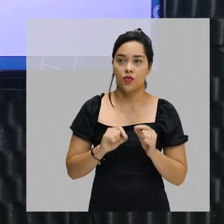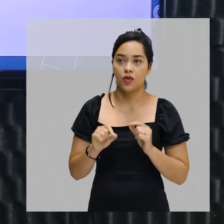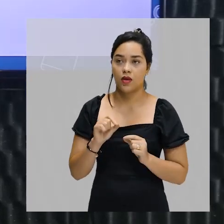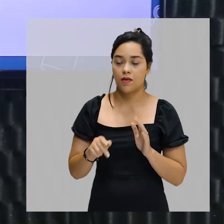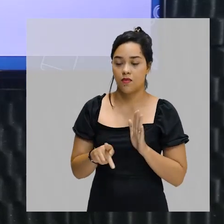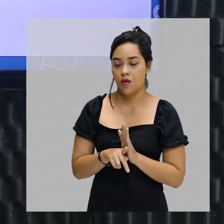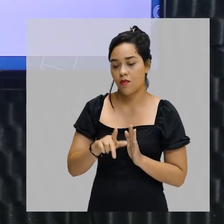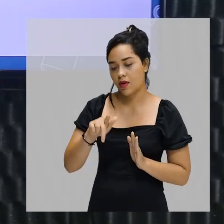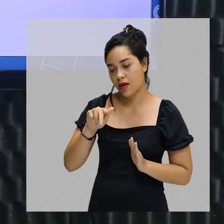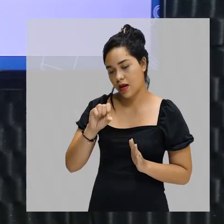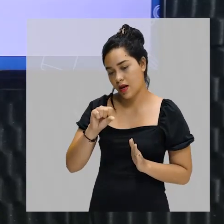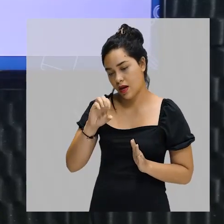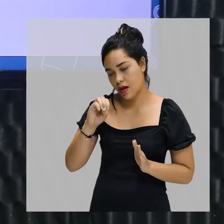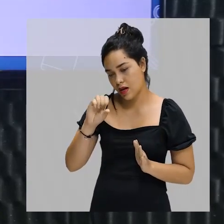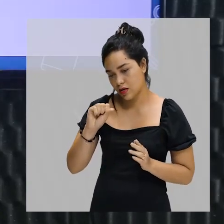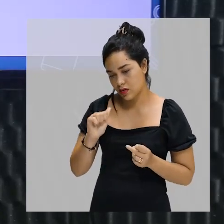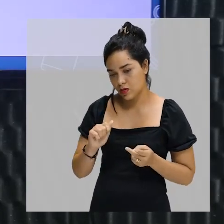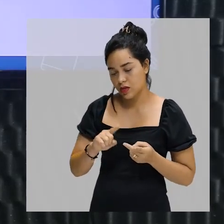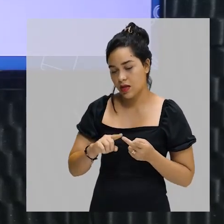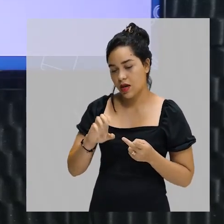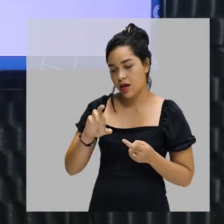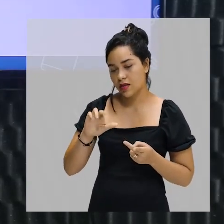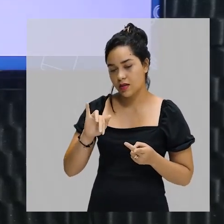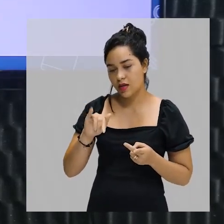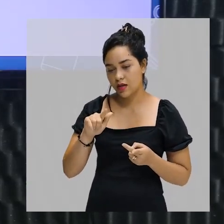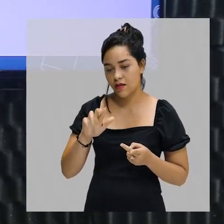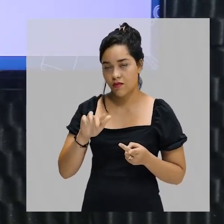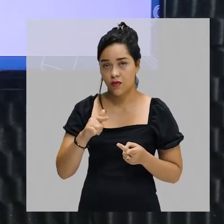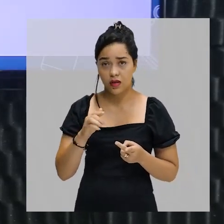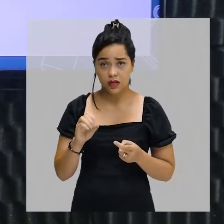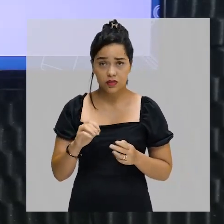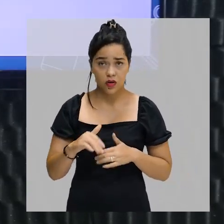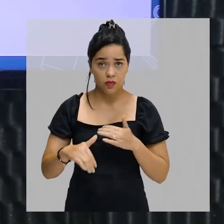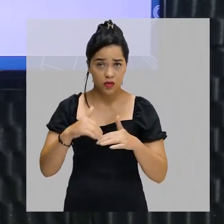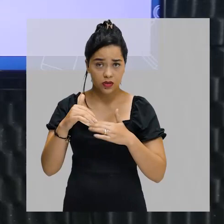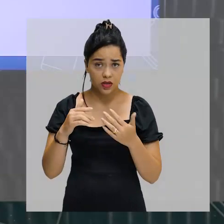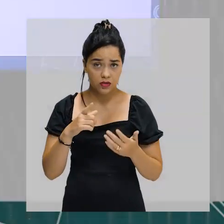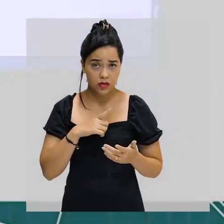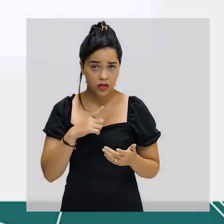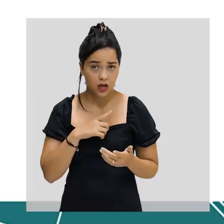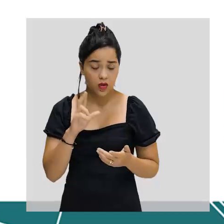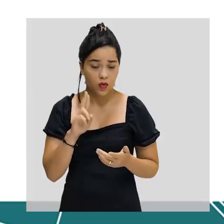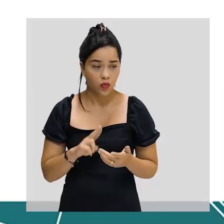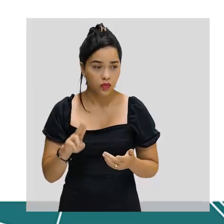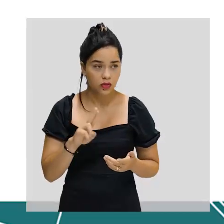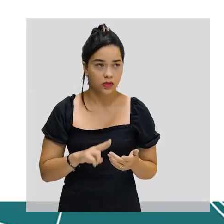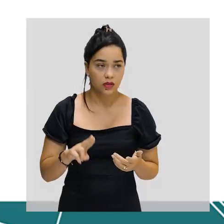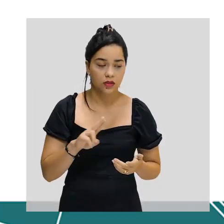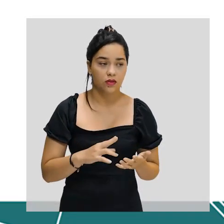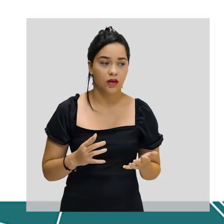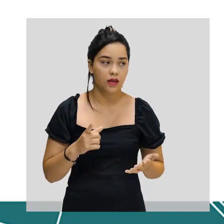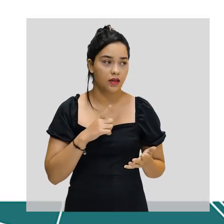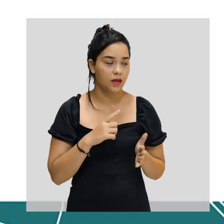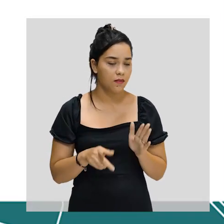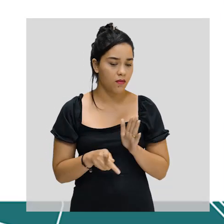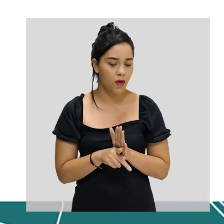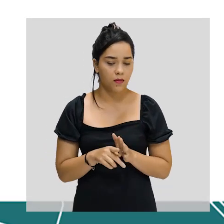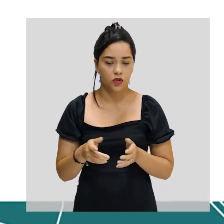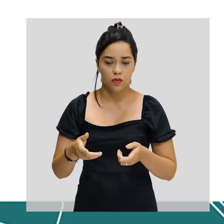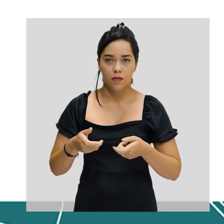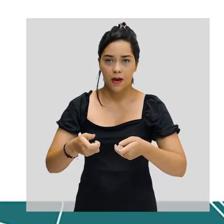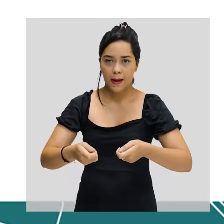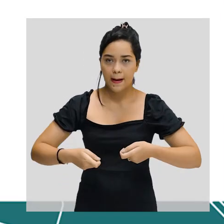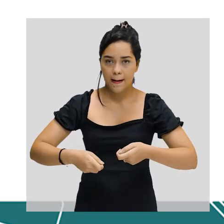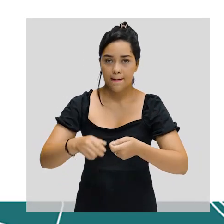difusão gasosa e a ultracentrifugação. Tá certo? Então, o processo de enriquecimento de urânio utilizando aqui uma espécie de peneira